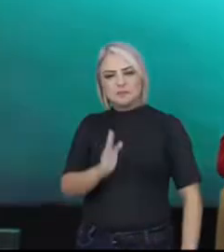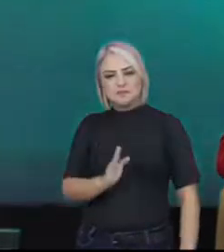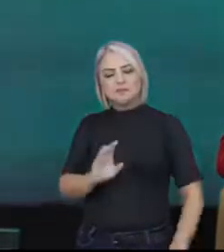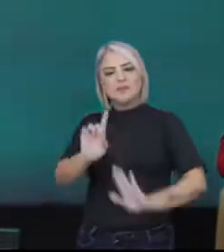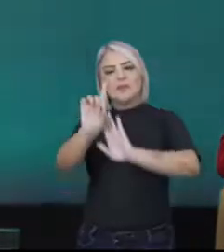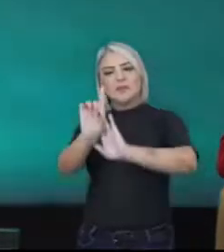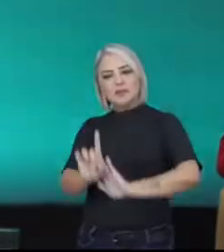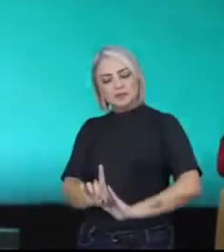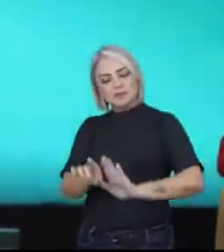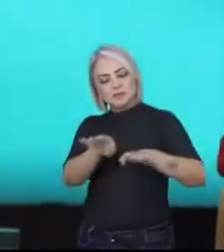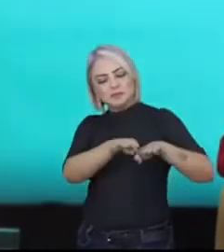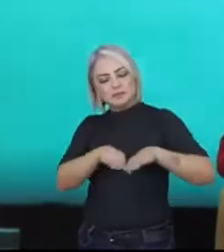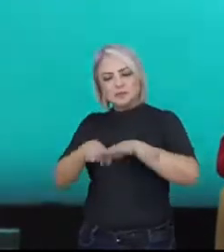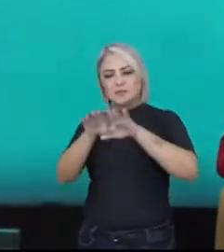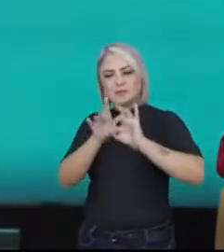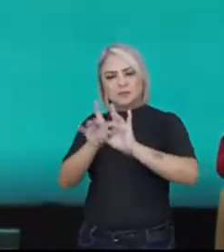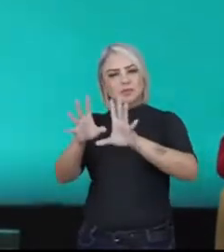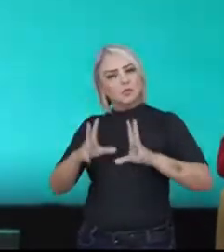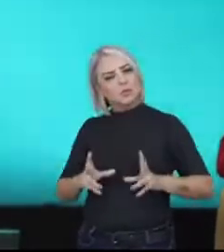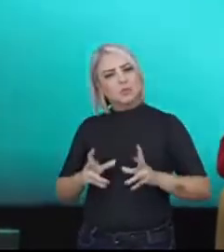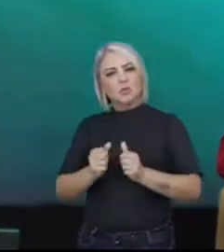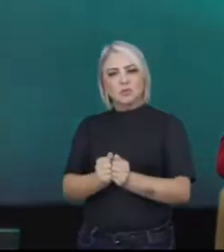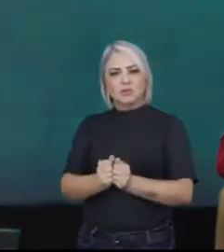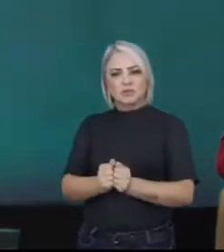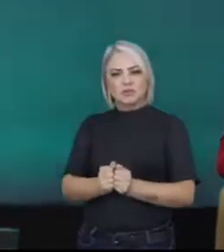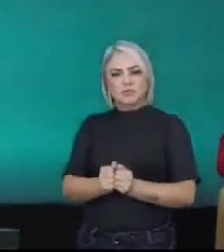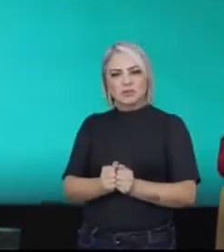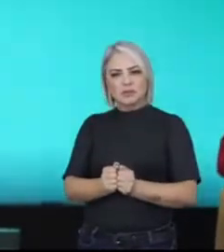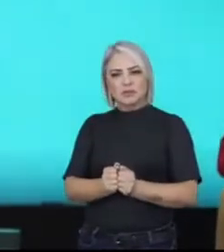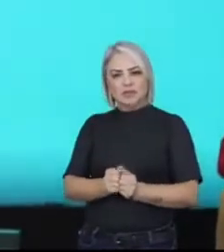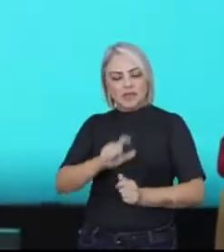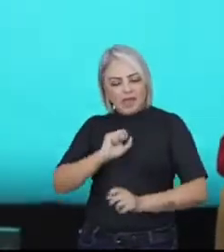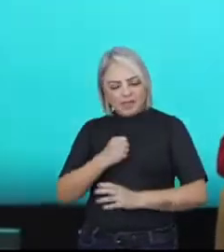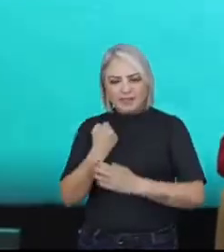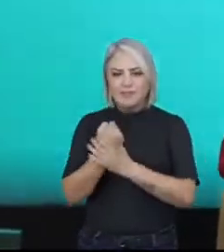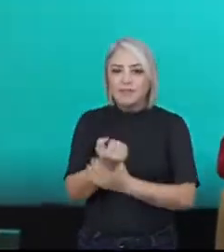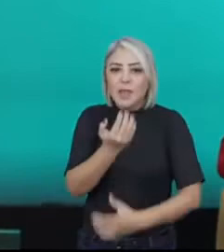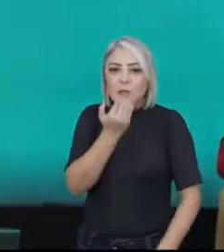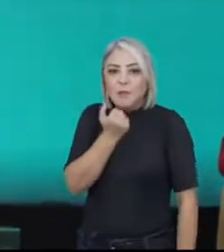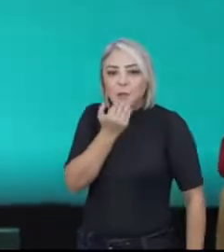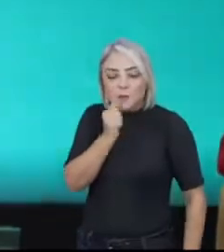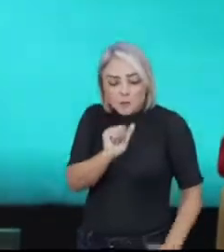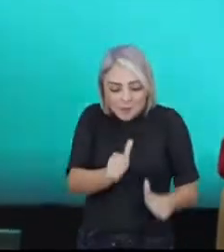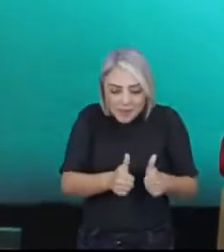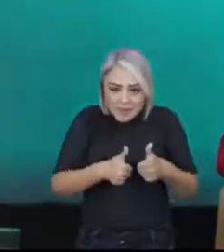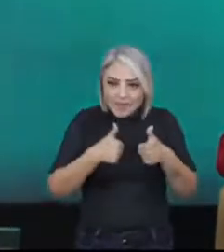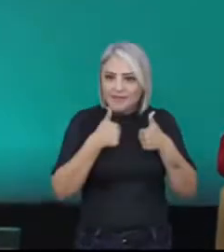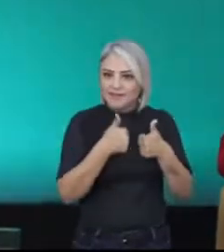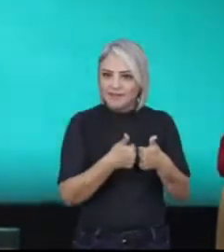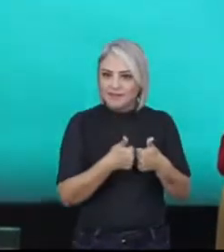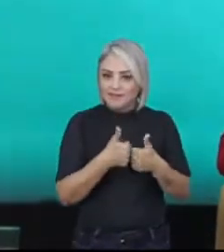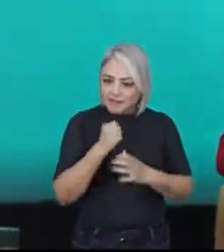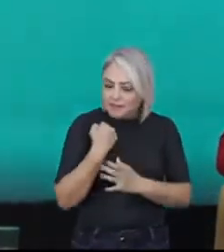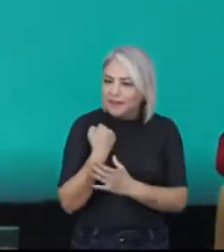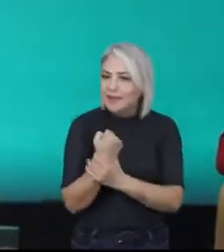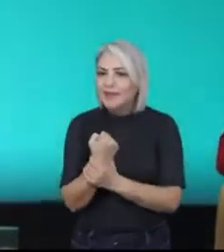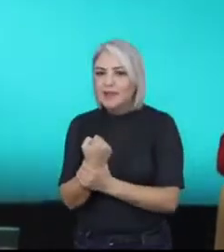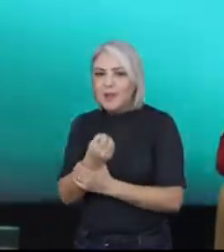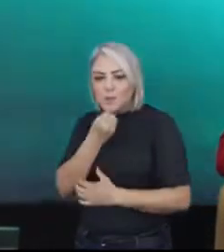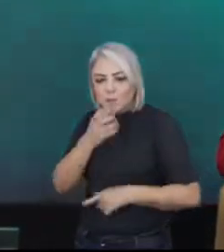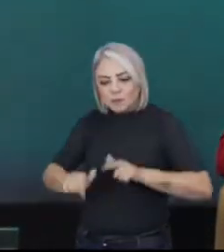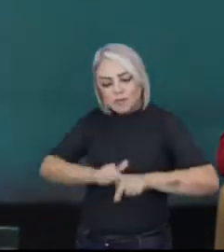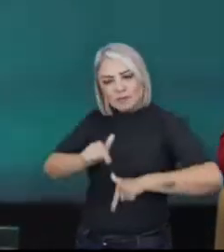democracia plena. É defender o direito à alimentação de qualidade, é defender o bom emprego, o